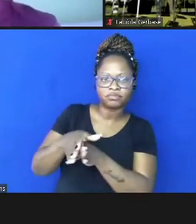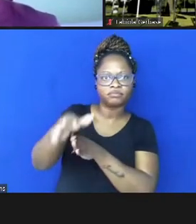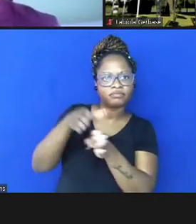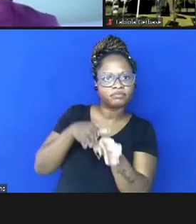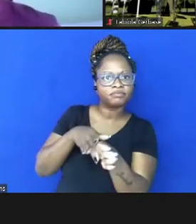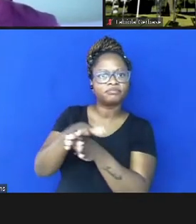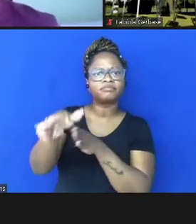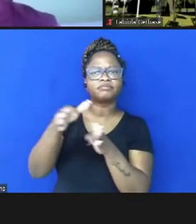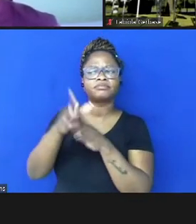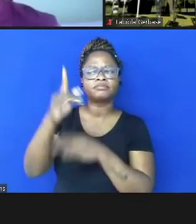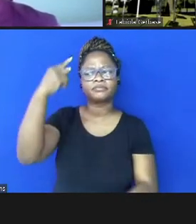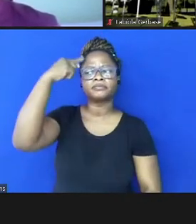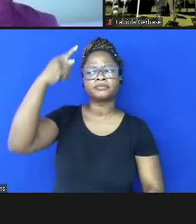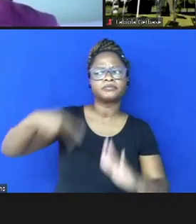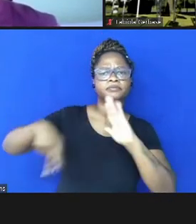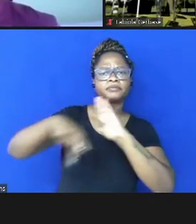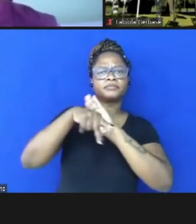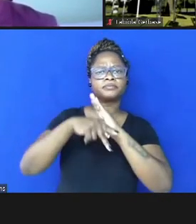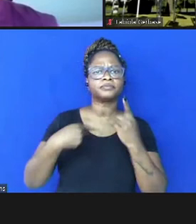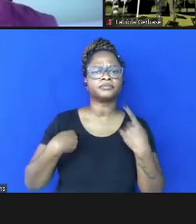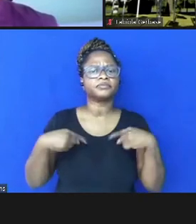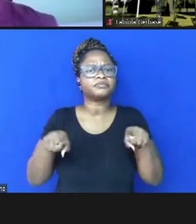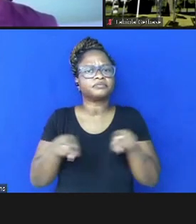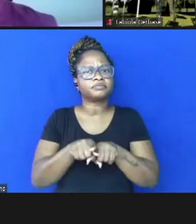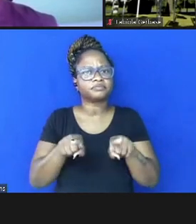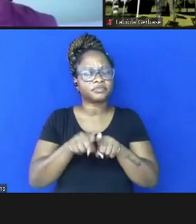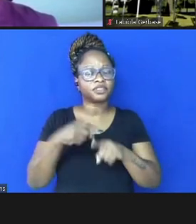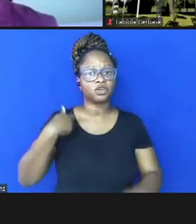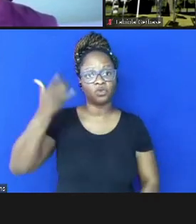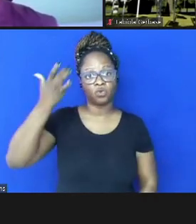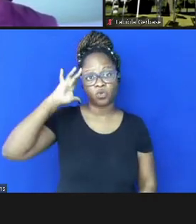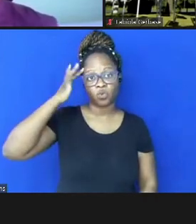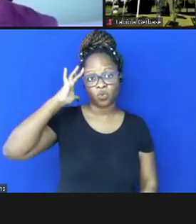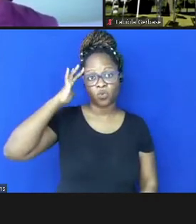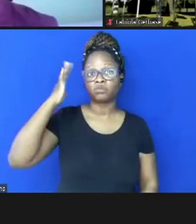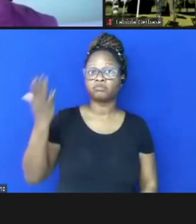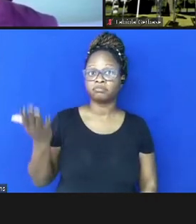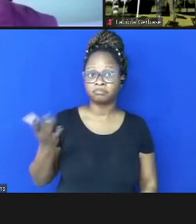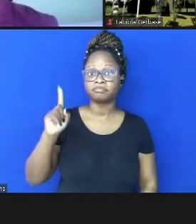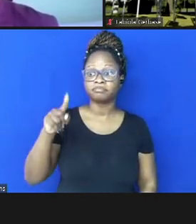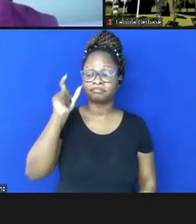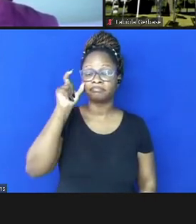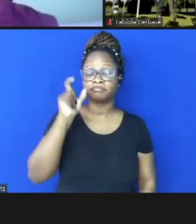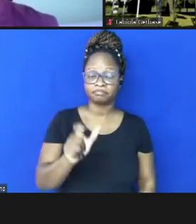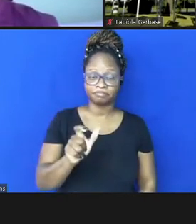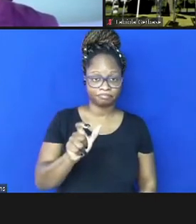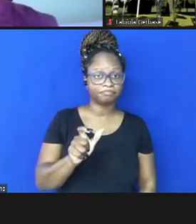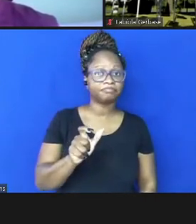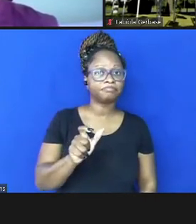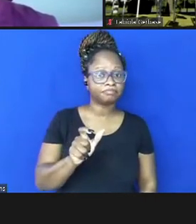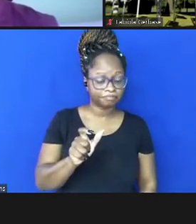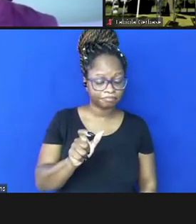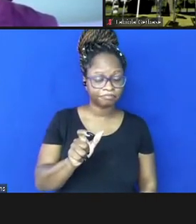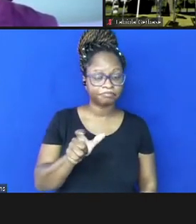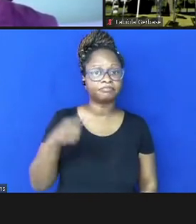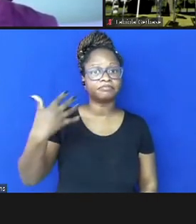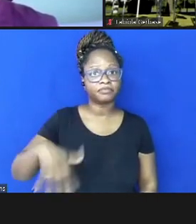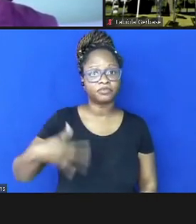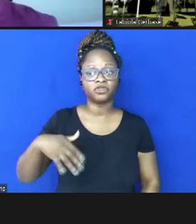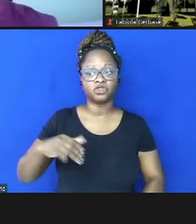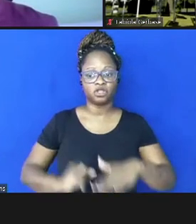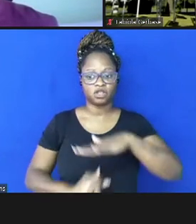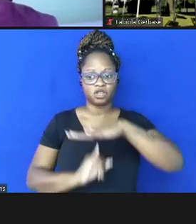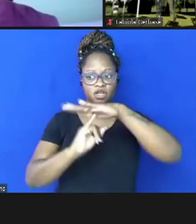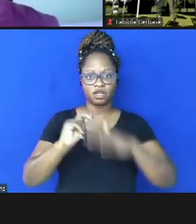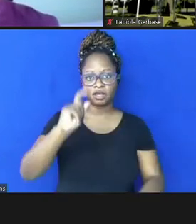ideia. Segundo, acho que é bastante interessante, as fundações alemãs,